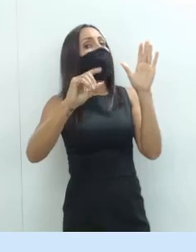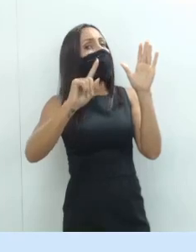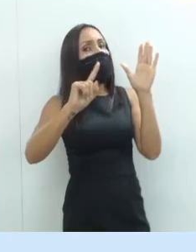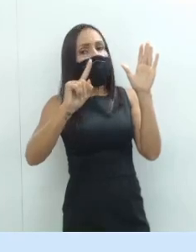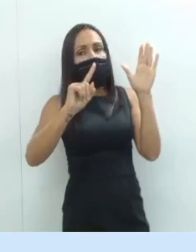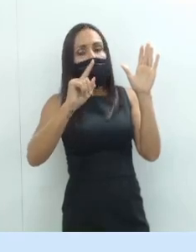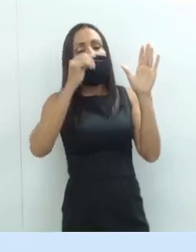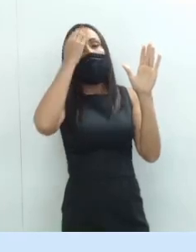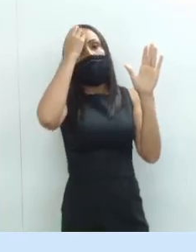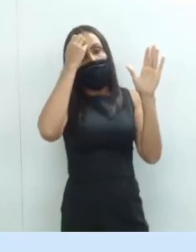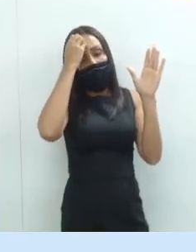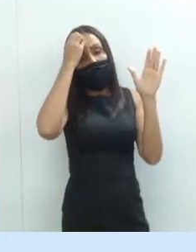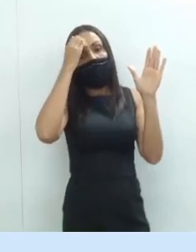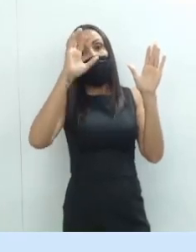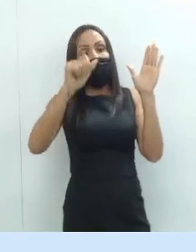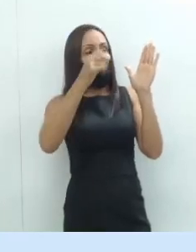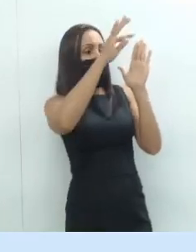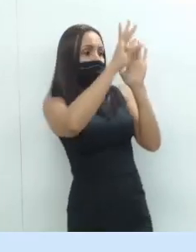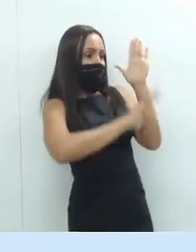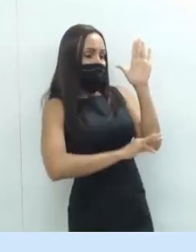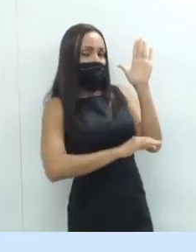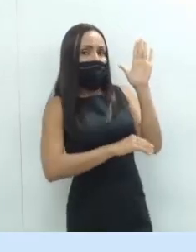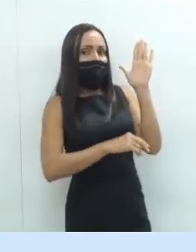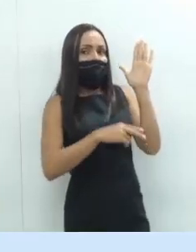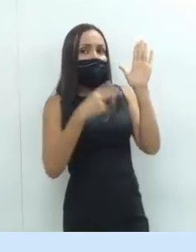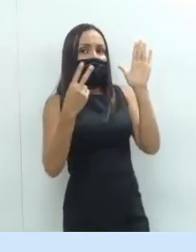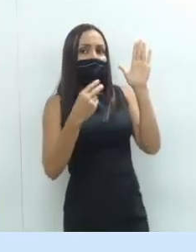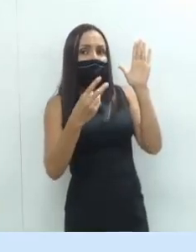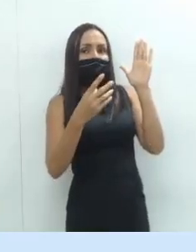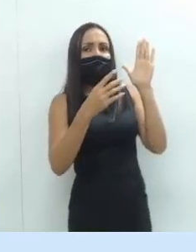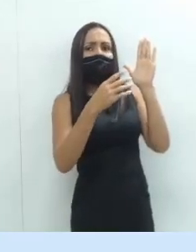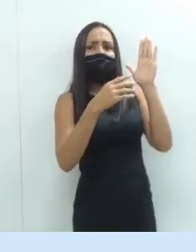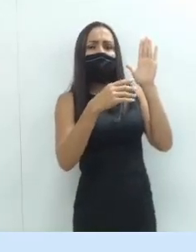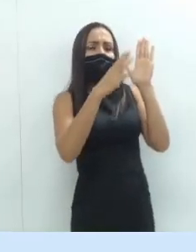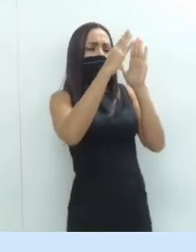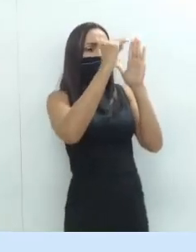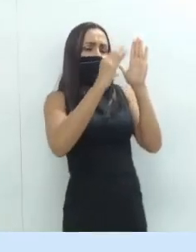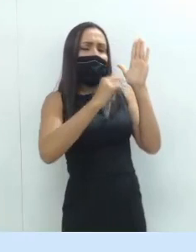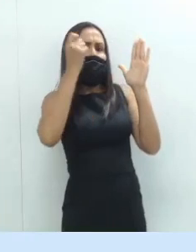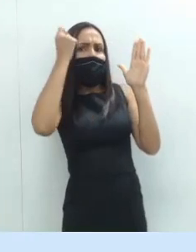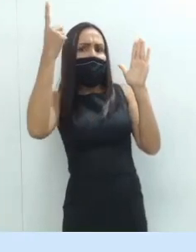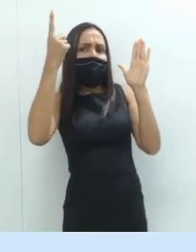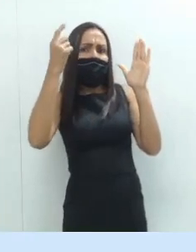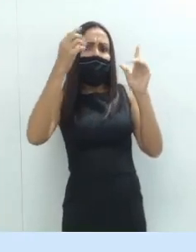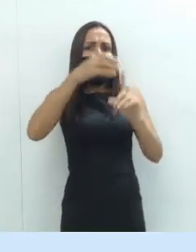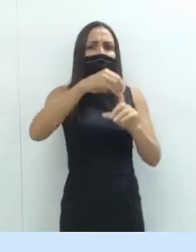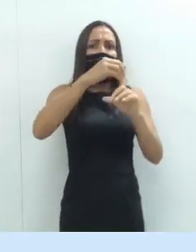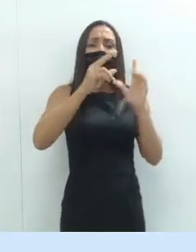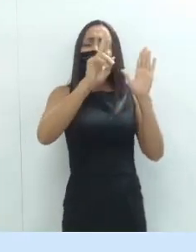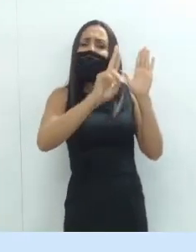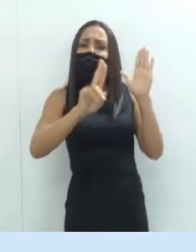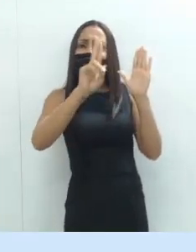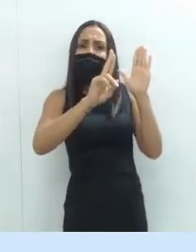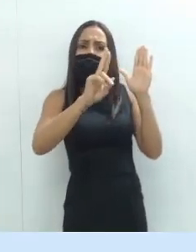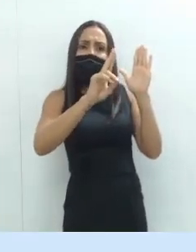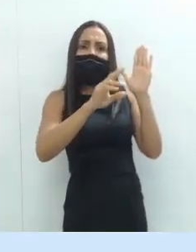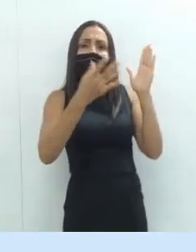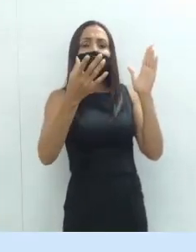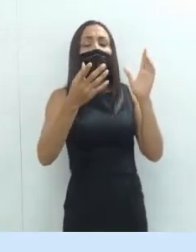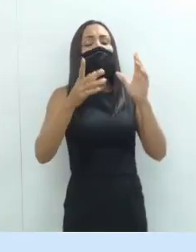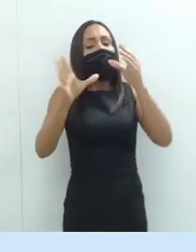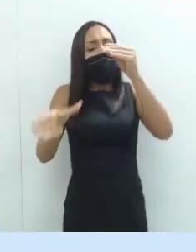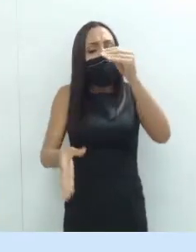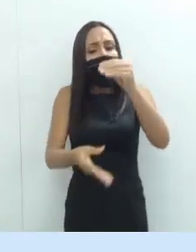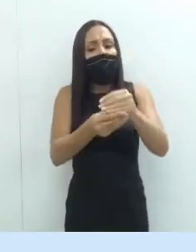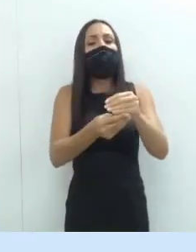você pega o texto, você vai retirar as ideias principais, você vai utilizar essas ideias no seu